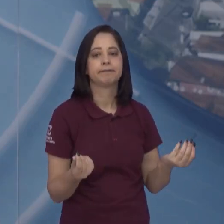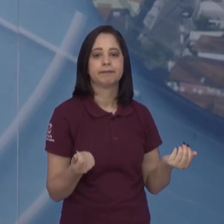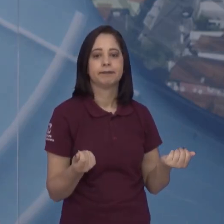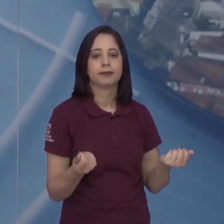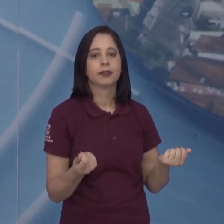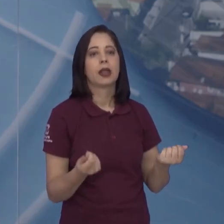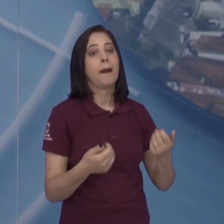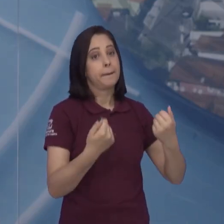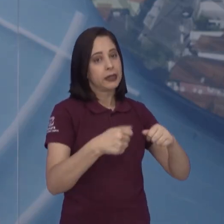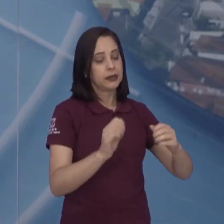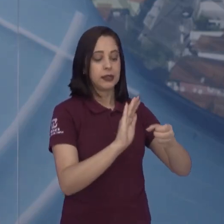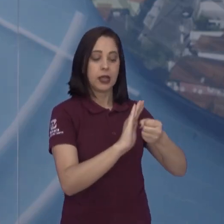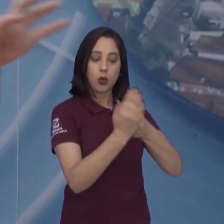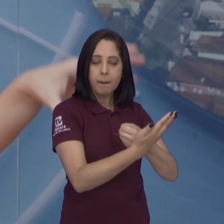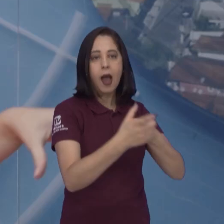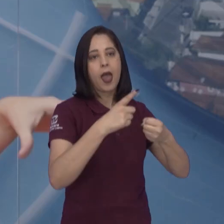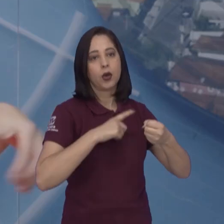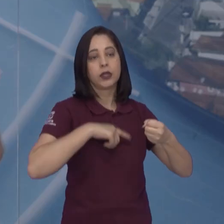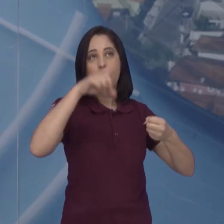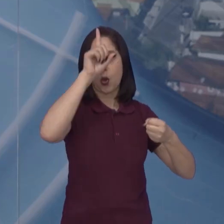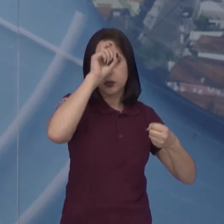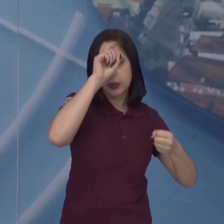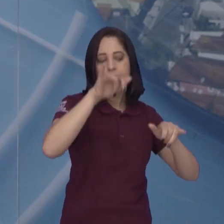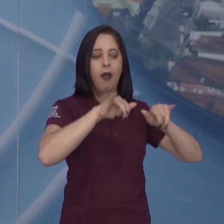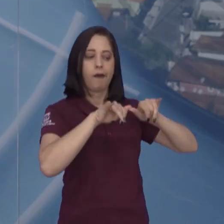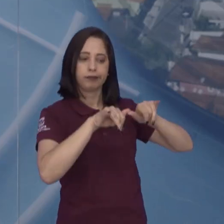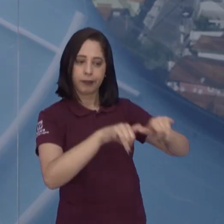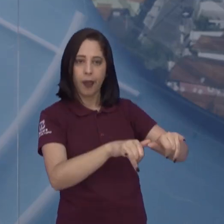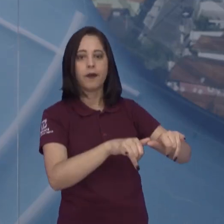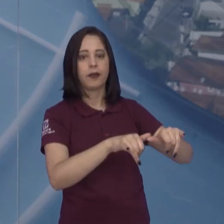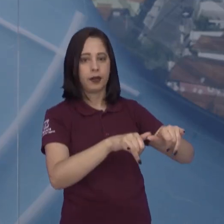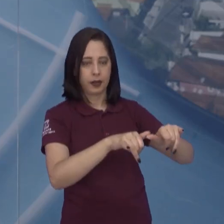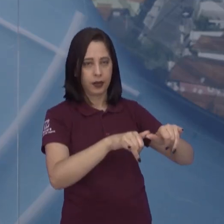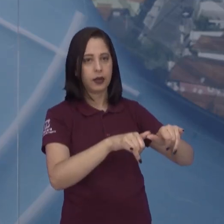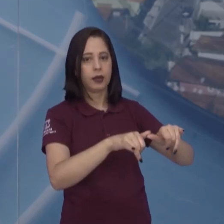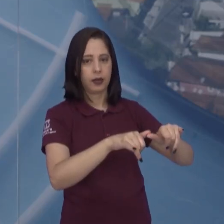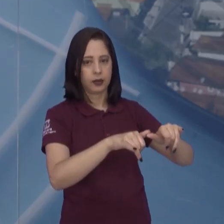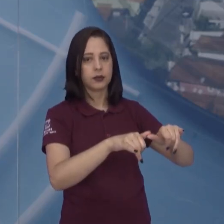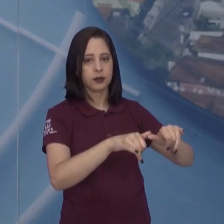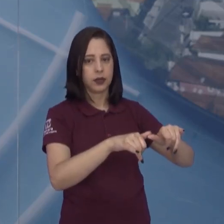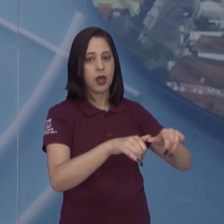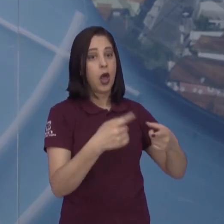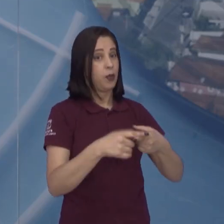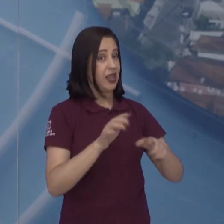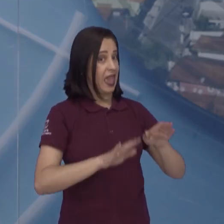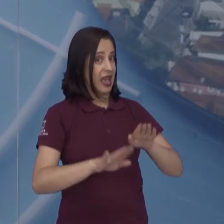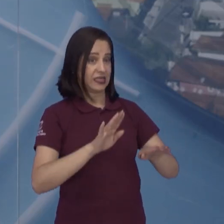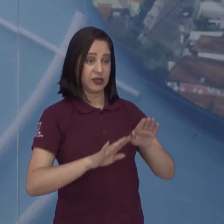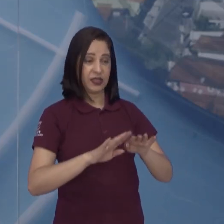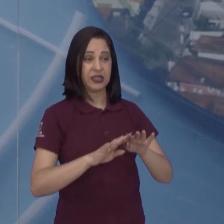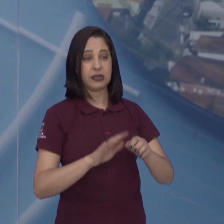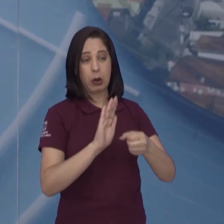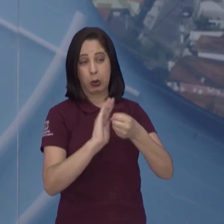seja hospital, seja supermercado, tenham várias referências próximas, né? E que a gente sabe que muitas vezes não é o que acontece,